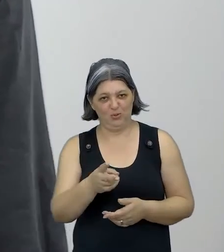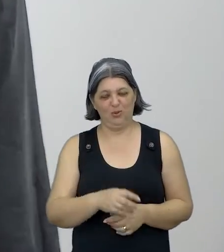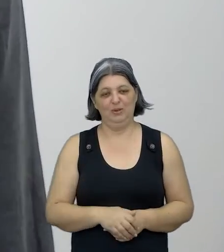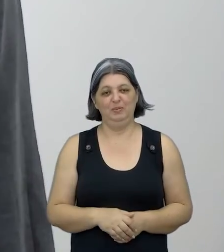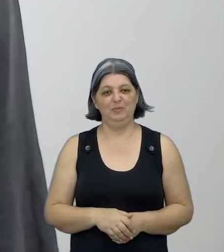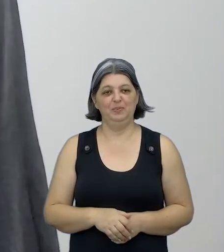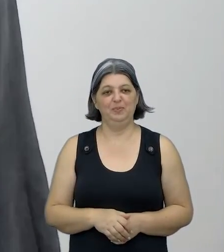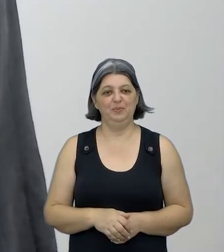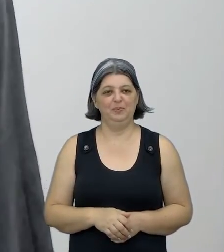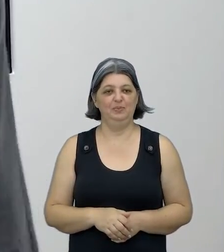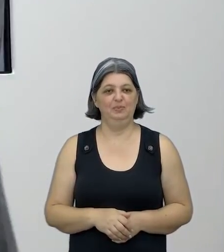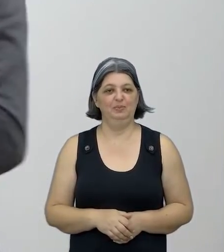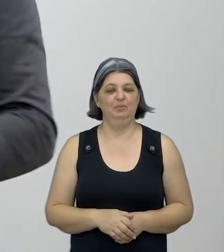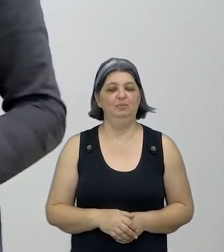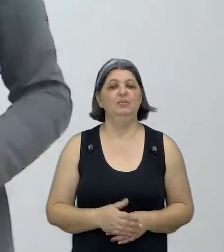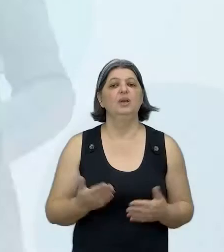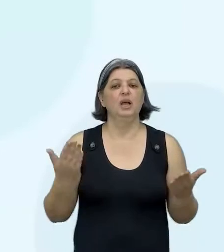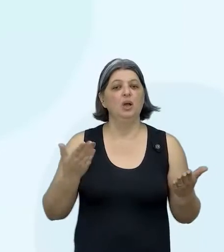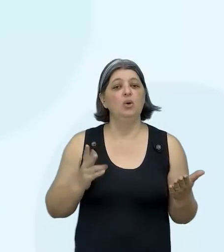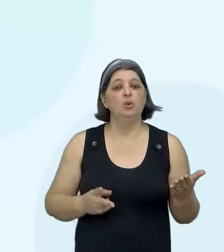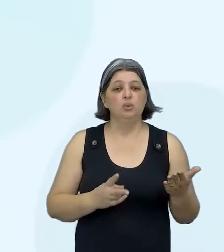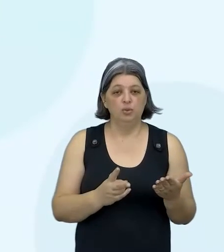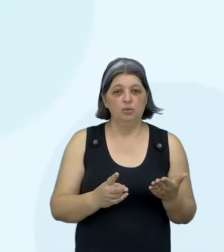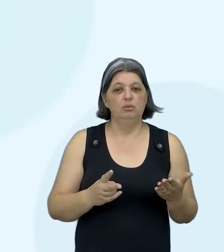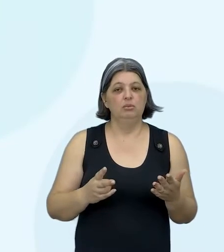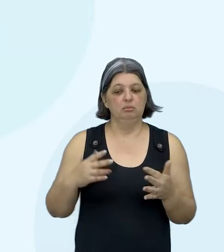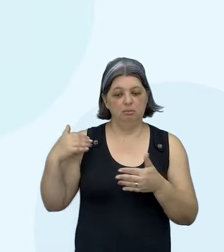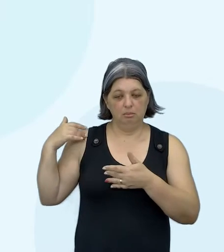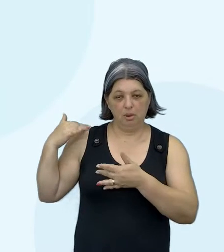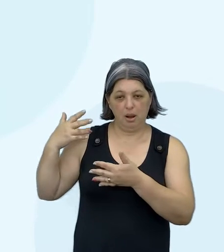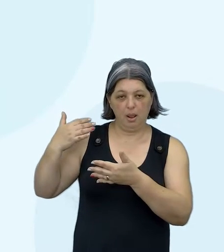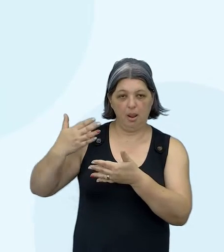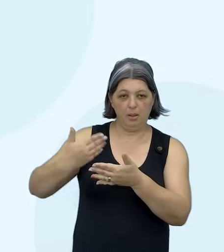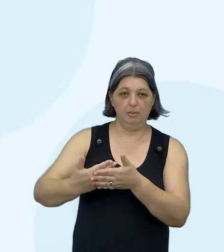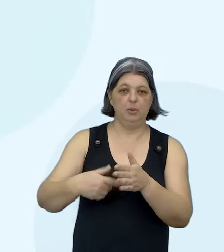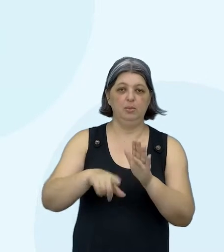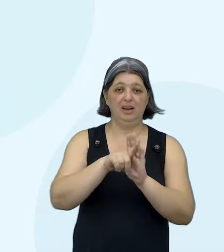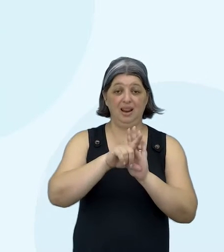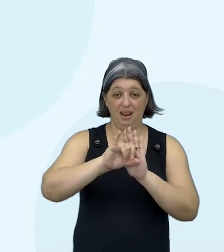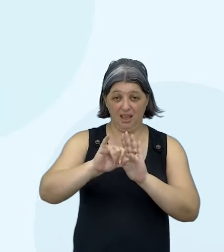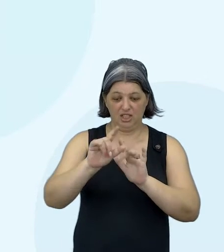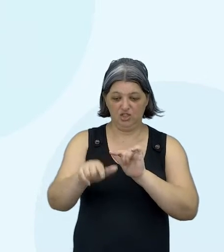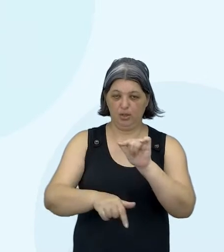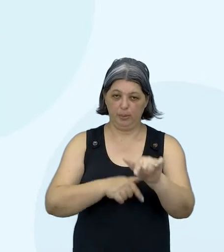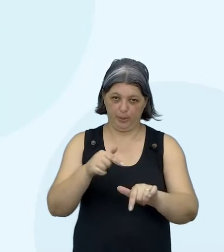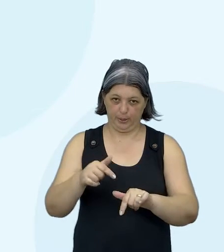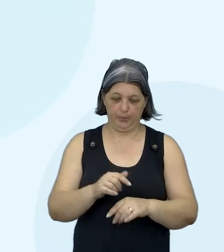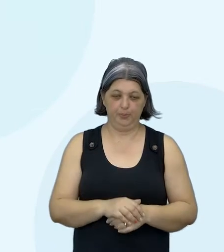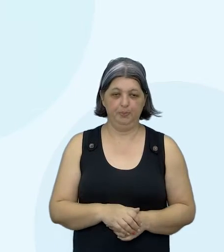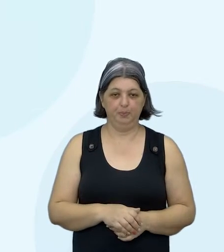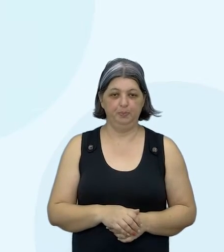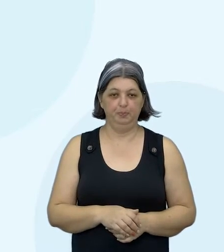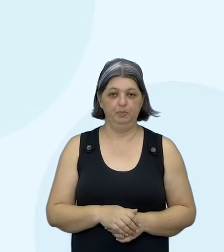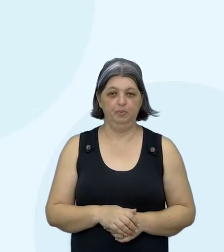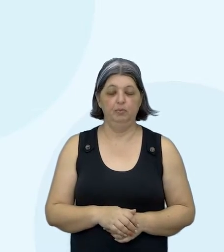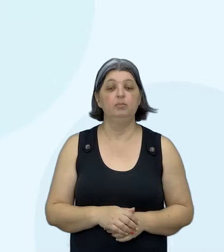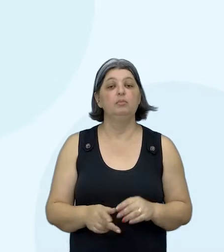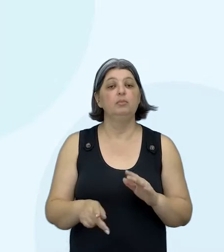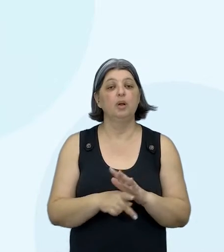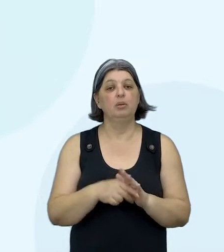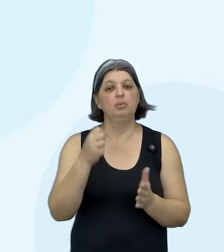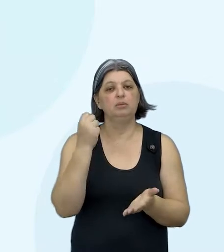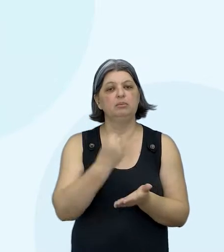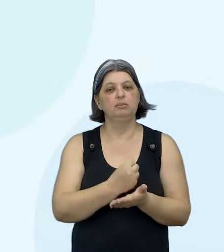lá. A gente está continuando aqui a nossa trajetória das leis trabalhistas. O que eu quero falar para vocês é que a CLT